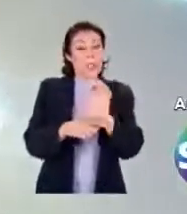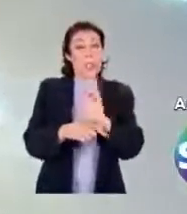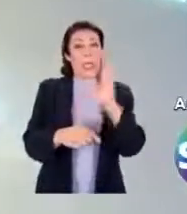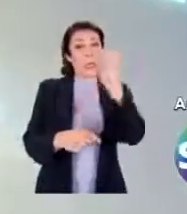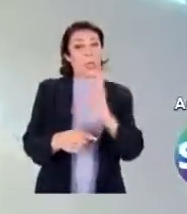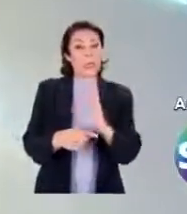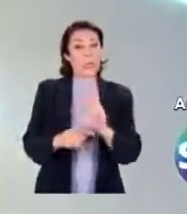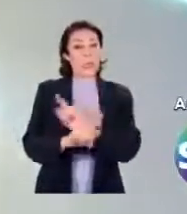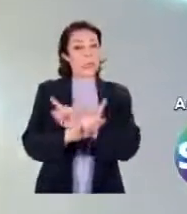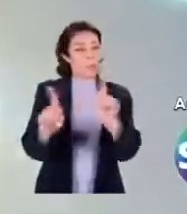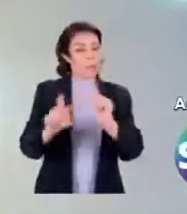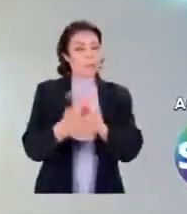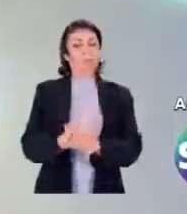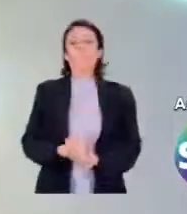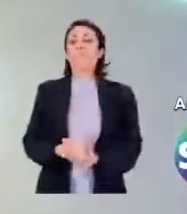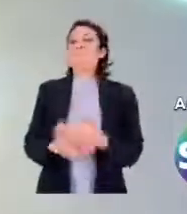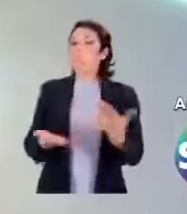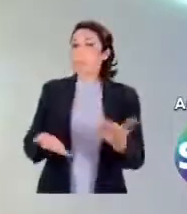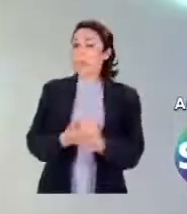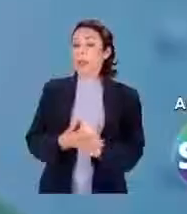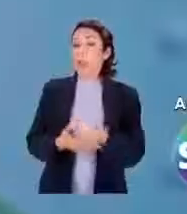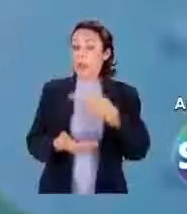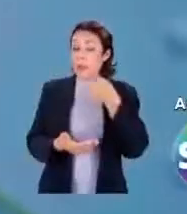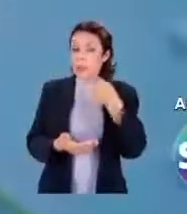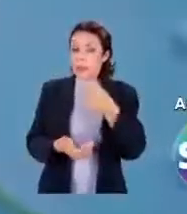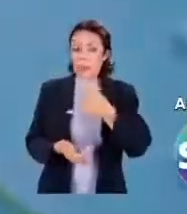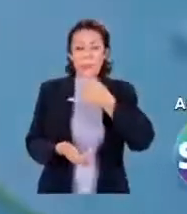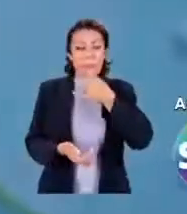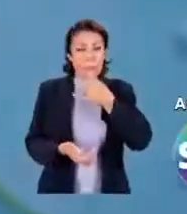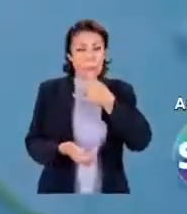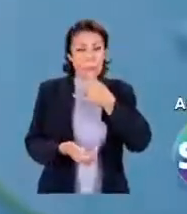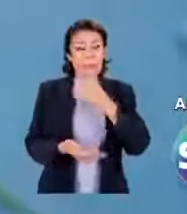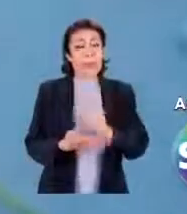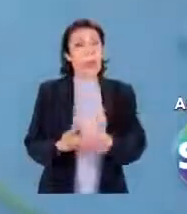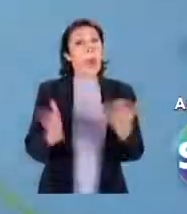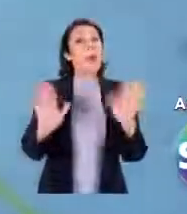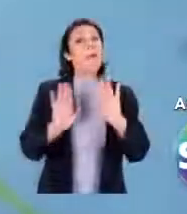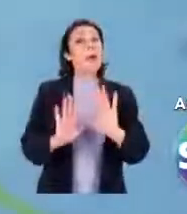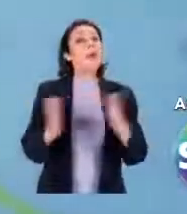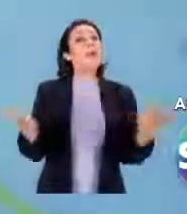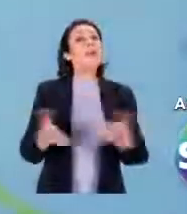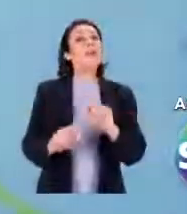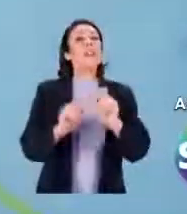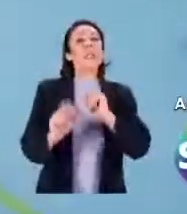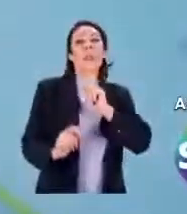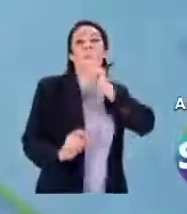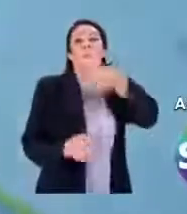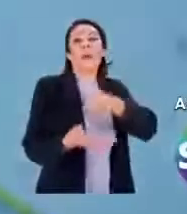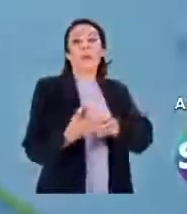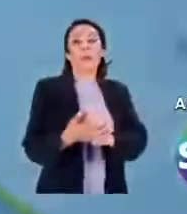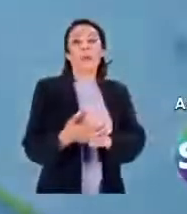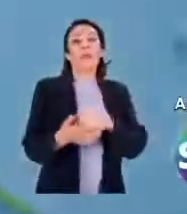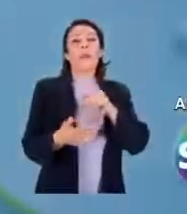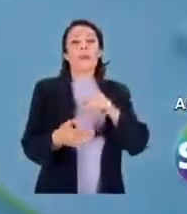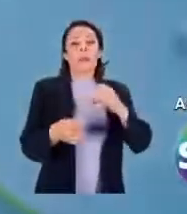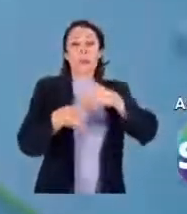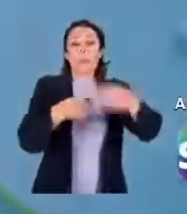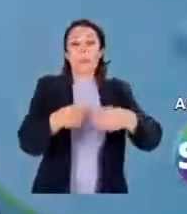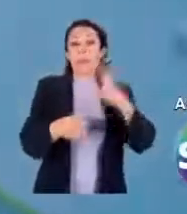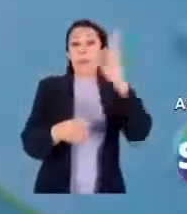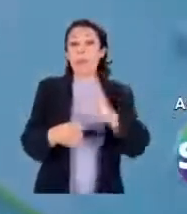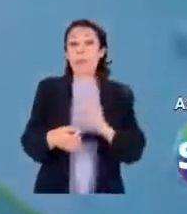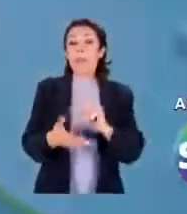nem das nossas autoridades comento isso com grande tristeza mas hoje quem dá as cartas de forma terrorista na periferia do Brasil